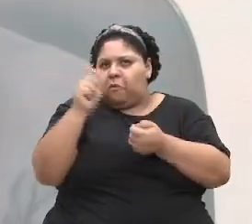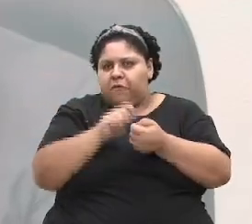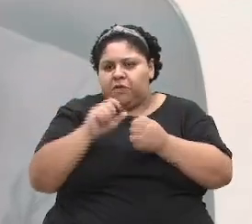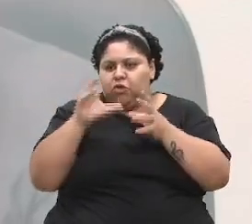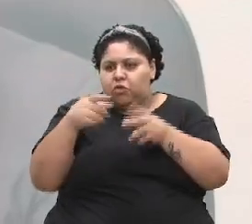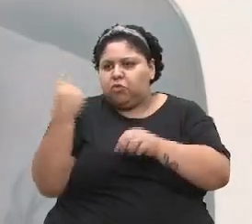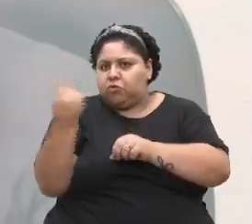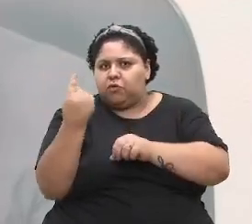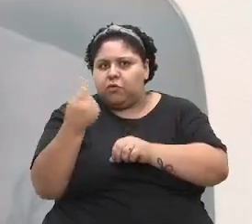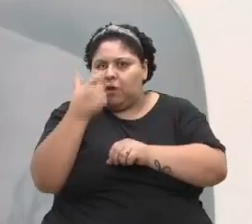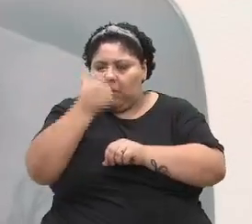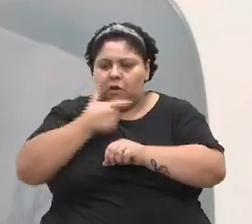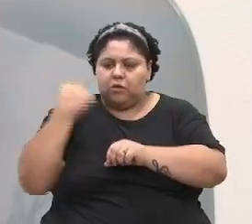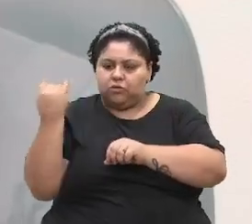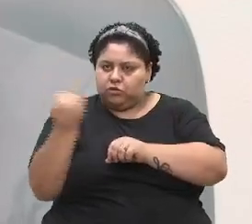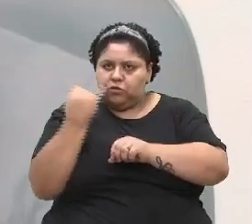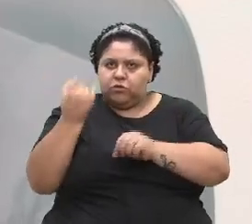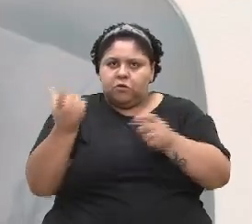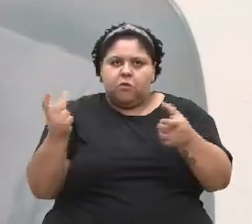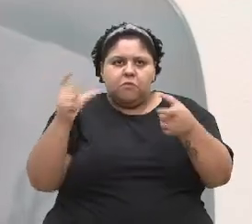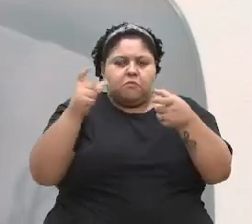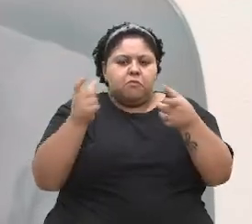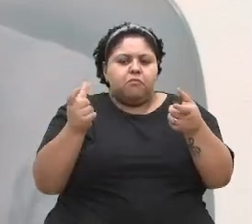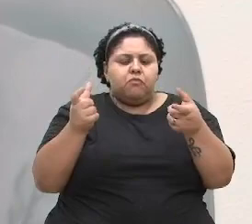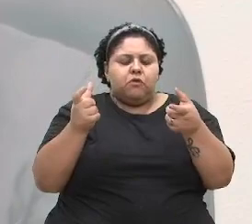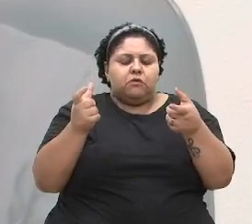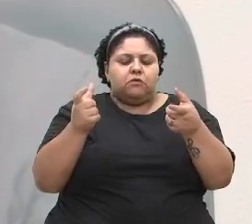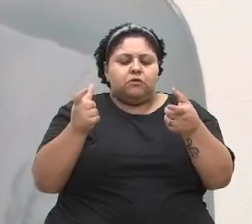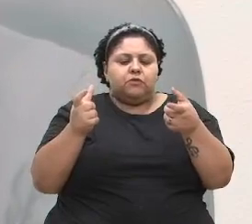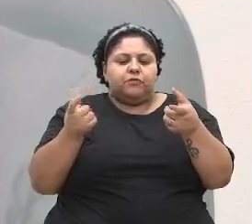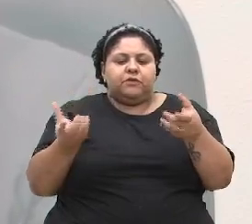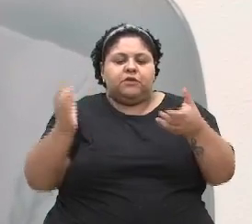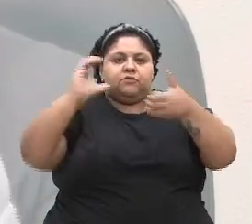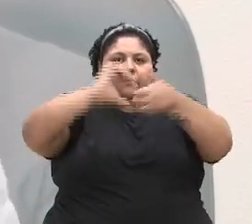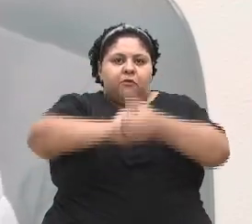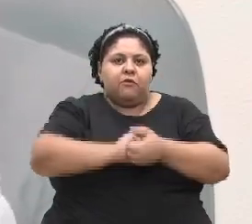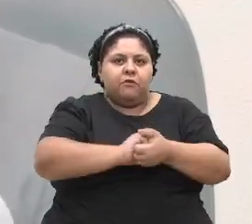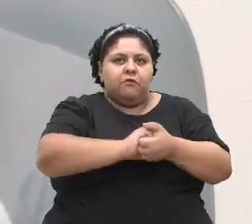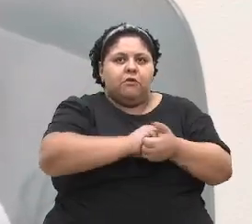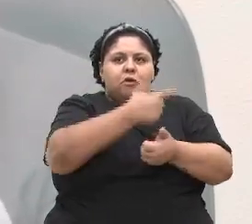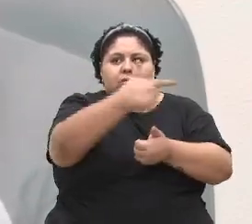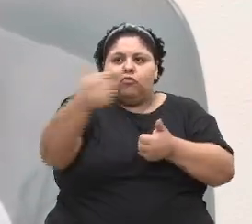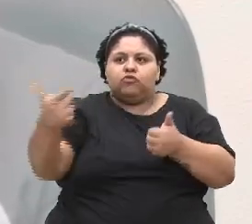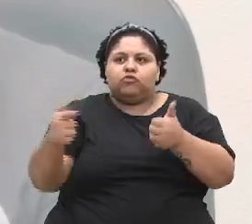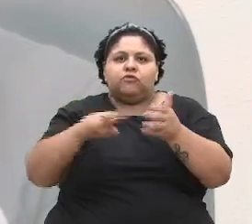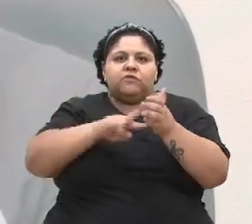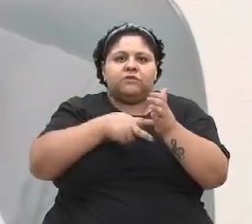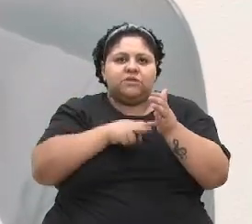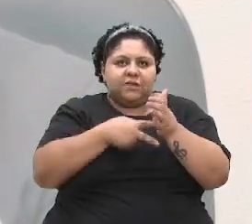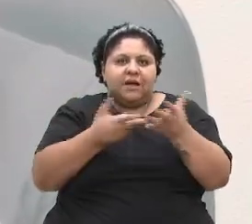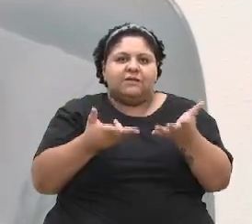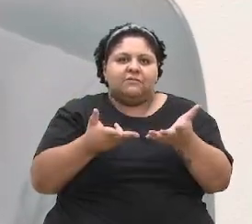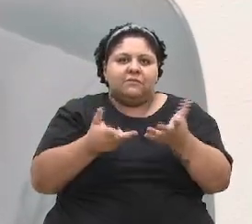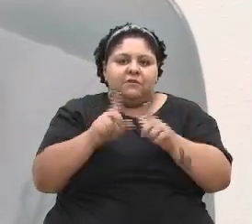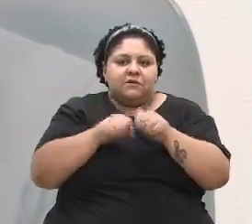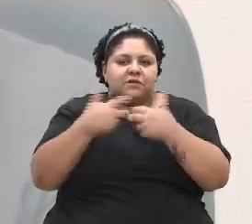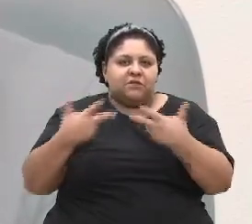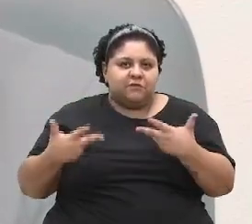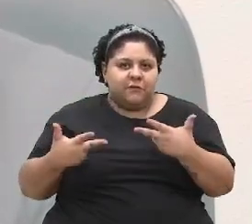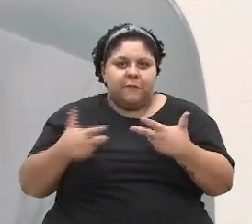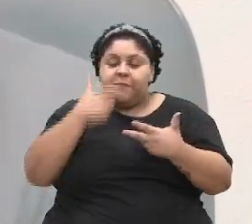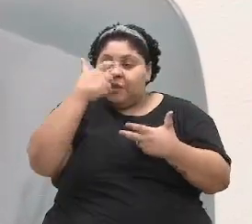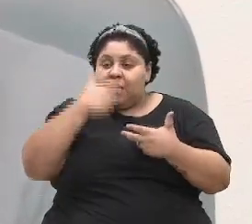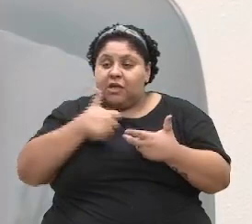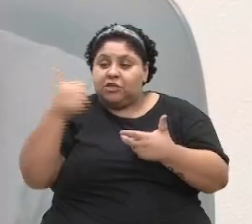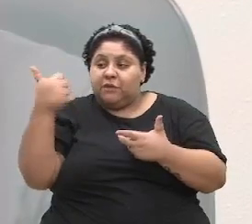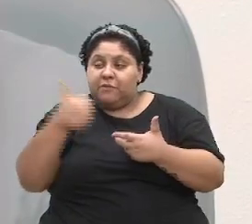sozinho e acho importante essa parceria com o Sindigêneros, assim como o CDL e Sindilojas também podem ser parceiros nessas ações. Acho que é um primeiro passo